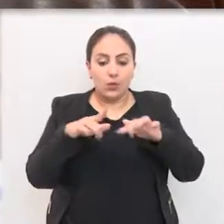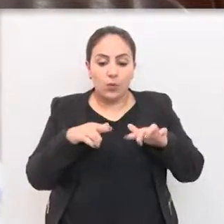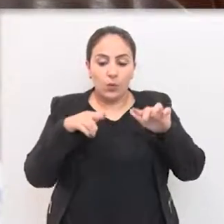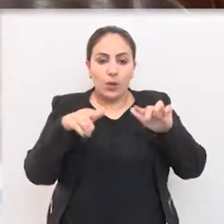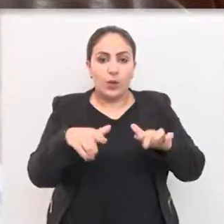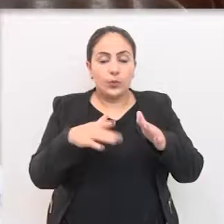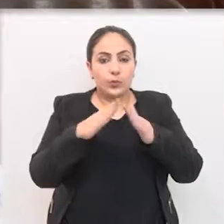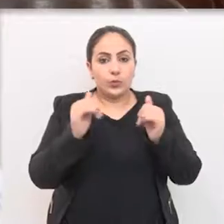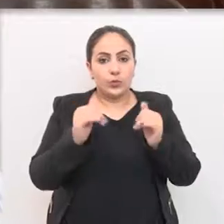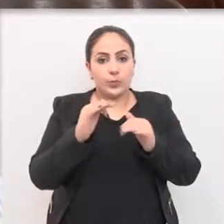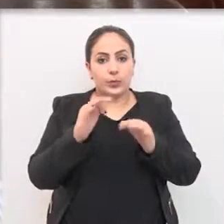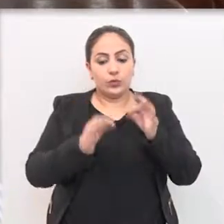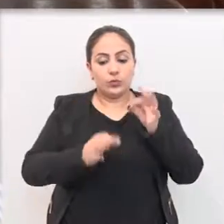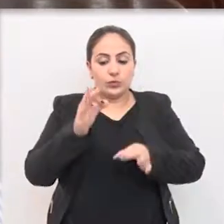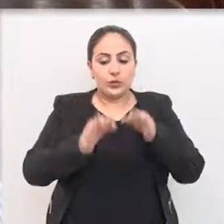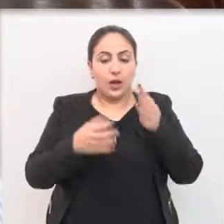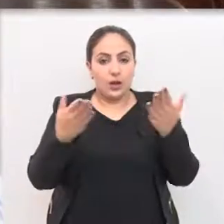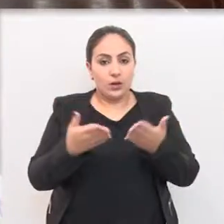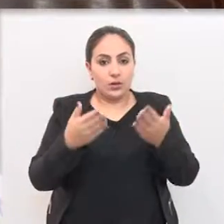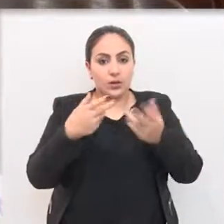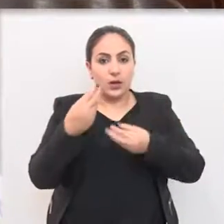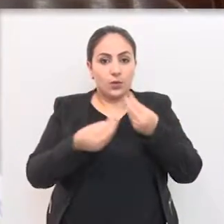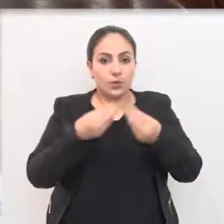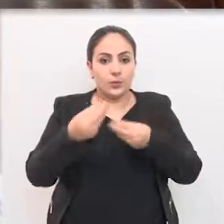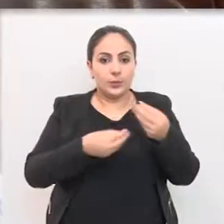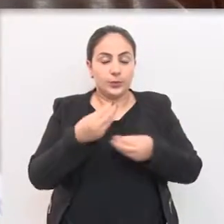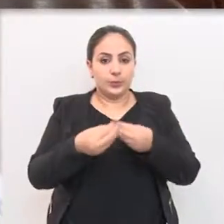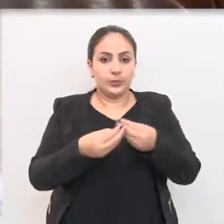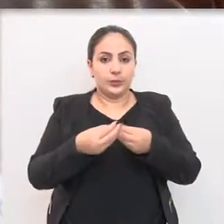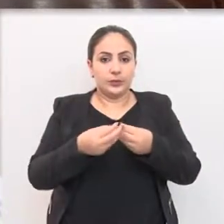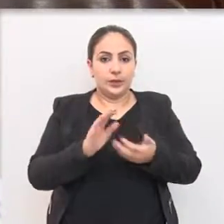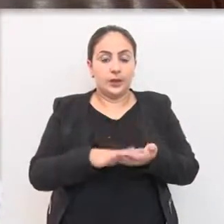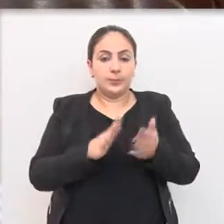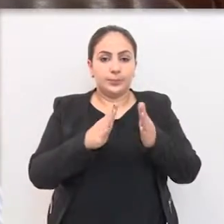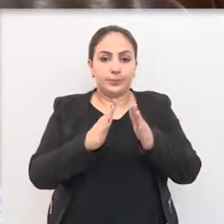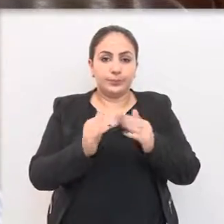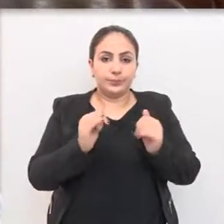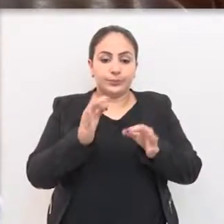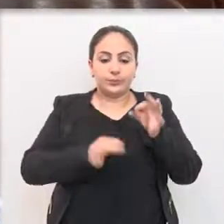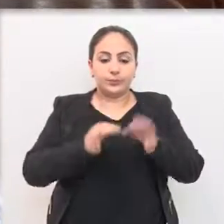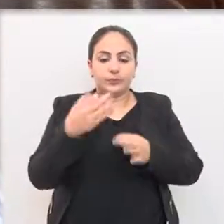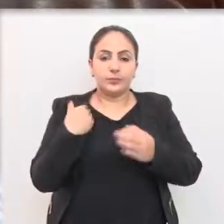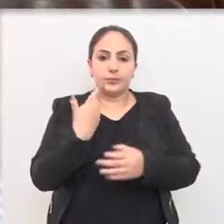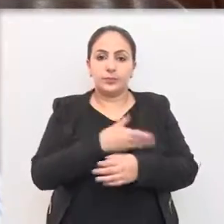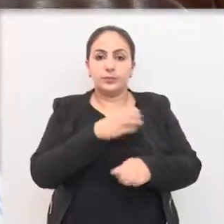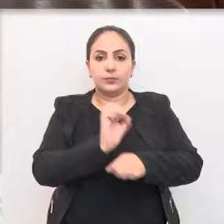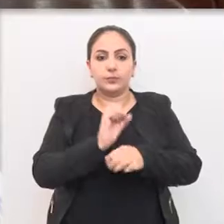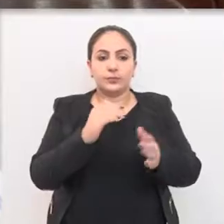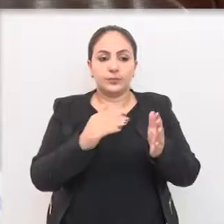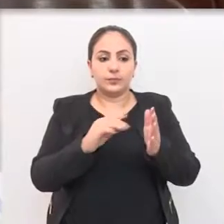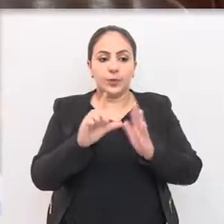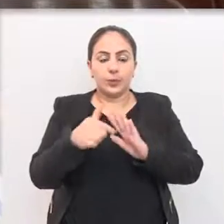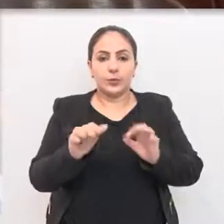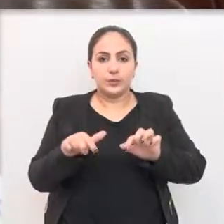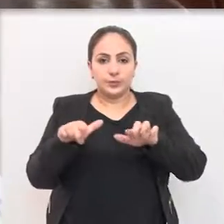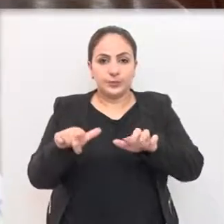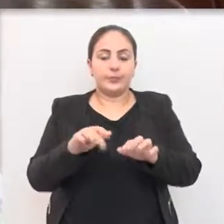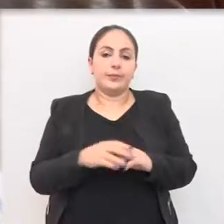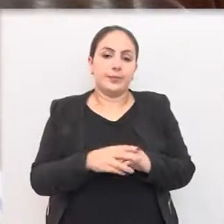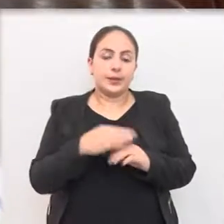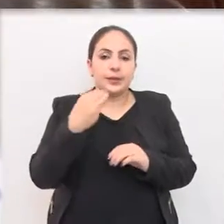laudo solicitado pelo Judiciário agora serve para balizar aí a sentença do juiz que nós esperamos após o